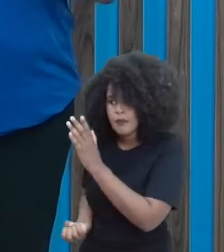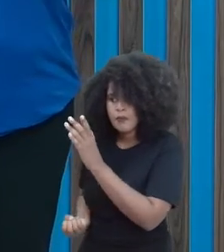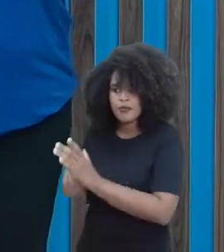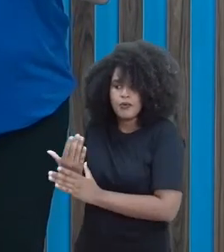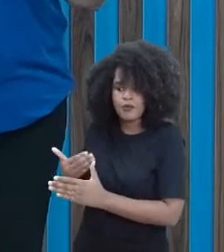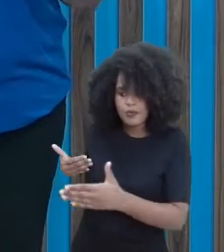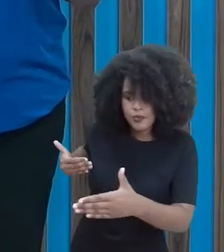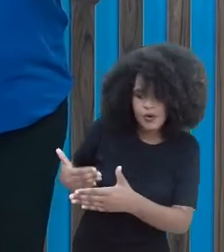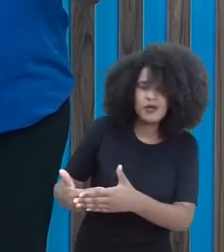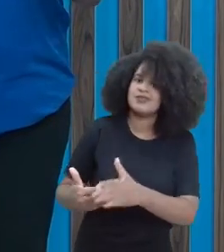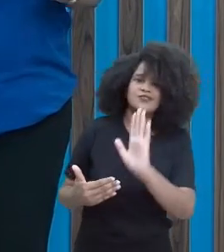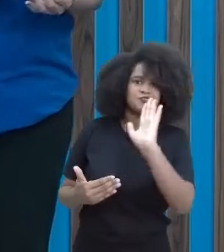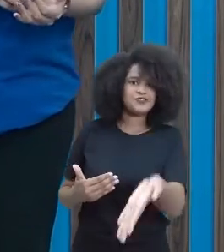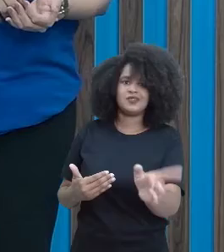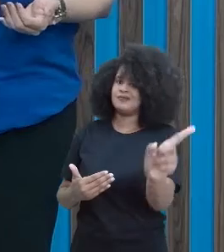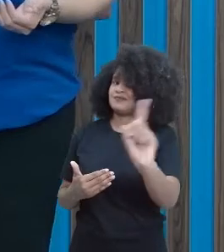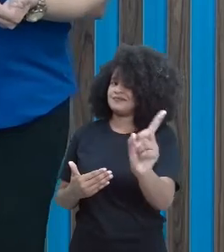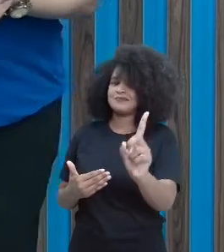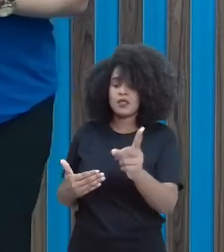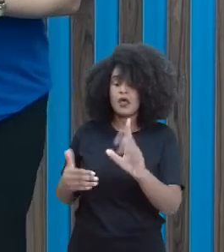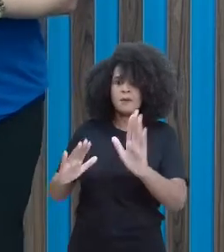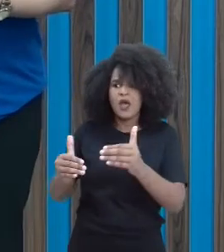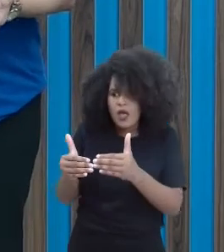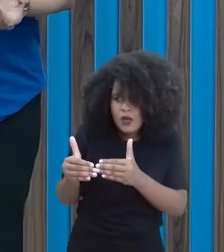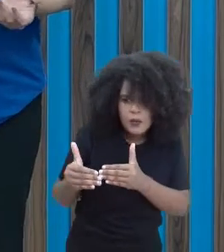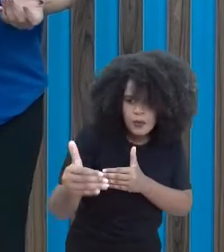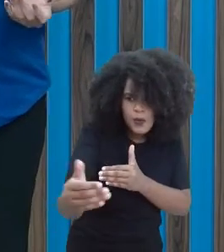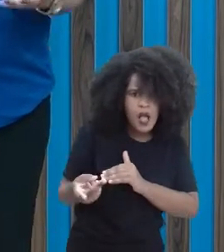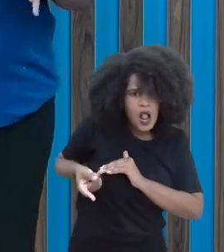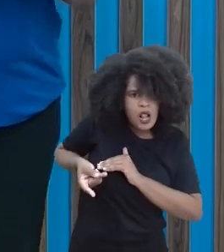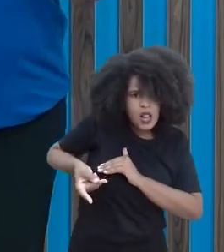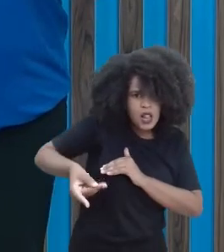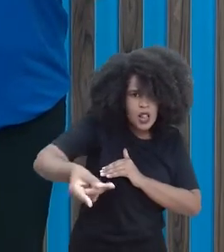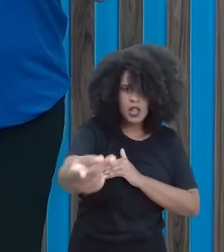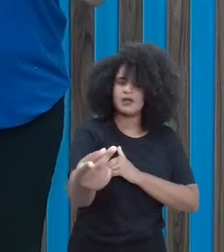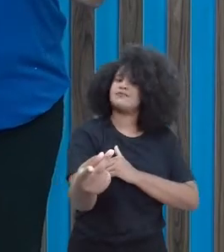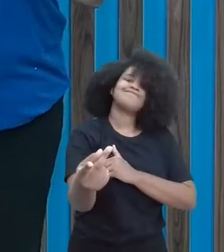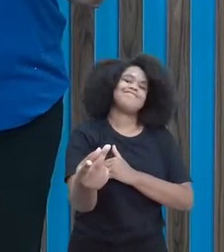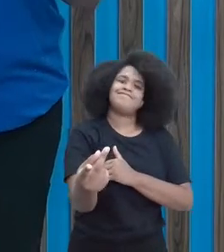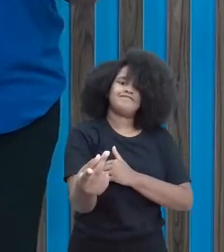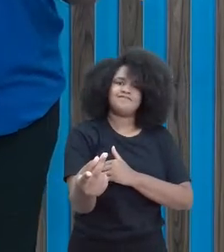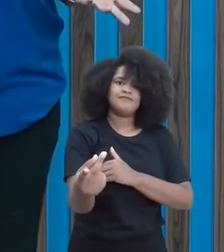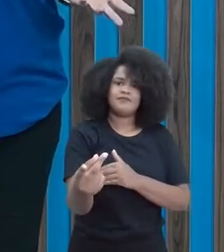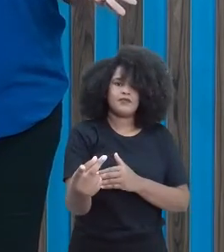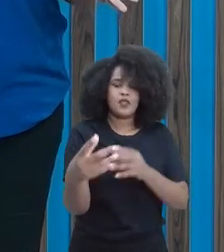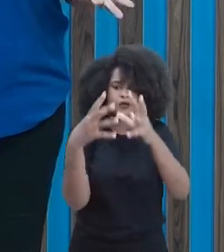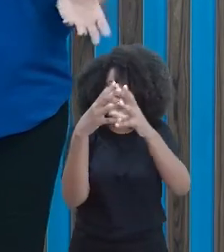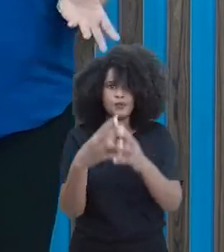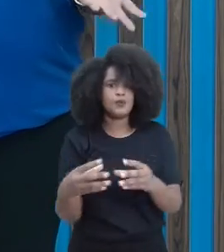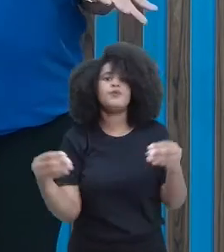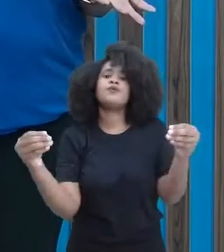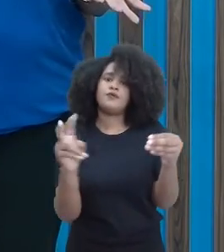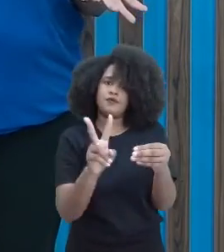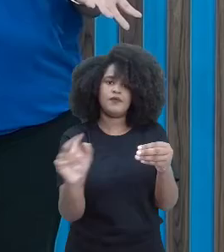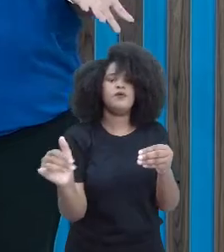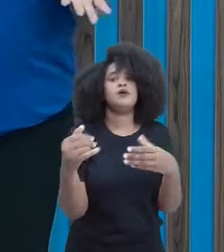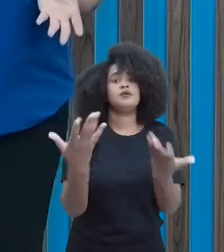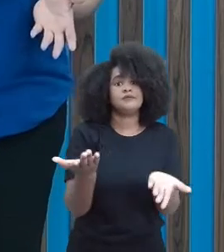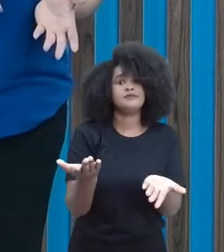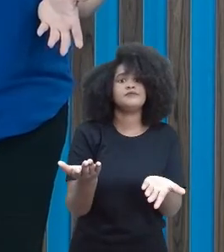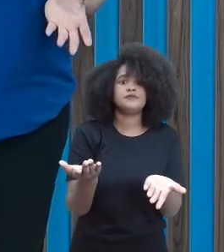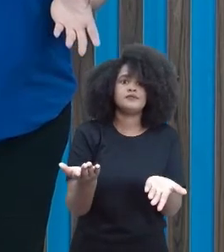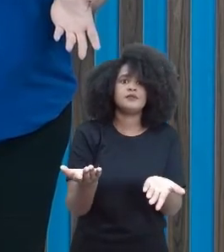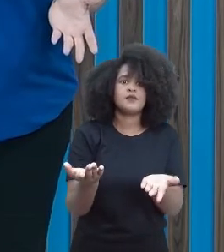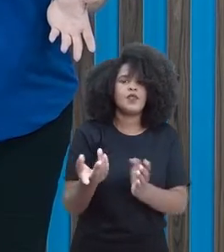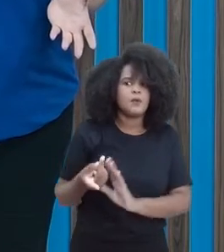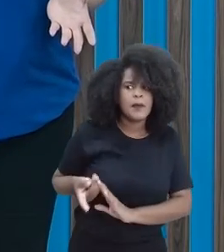do universo e também não vão perdurar até, sei lá, se um dia vai acabar. Mas se acabar,